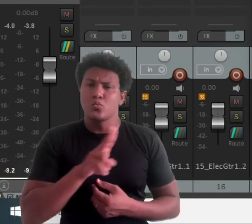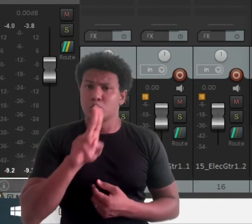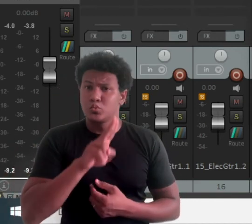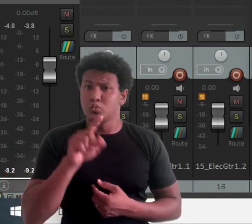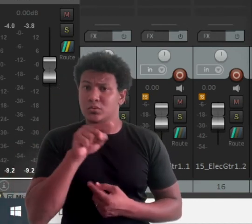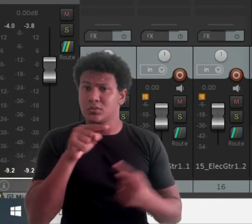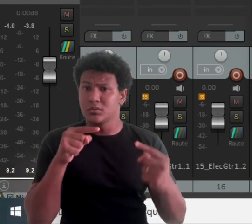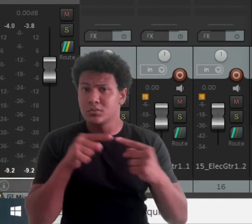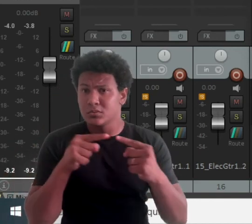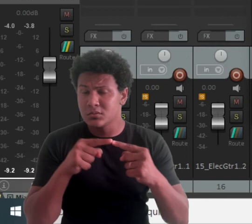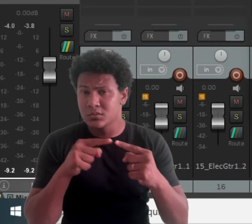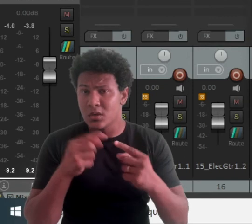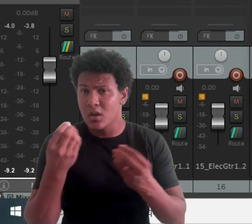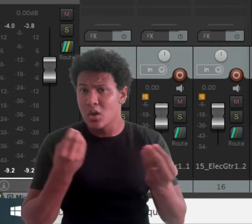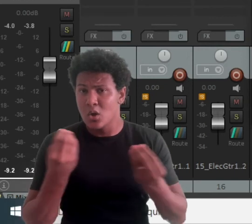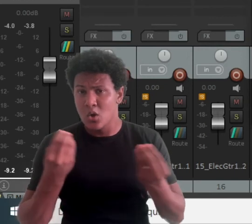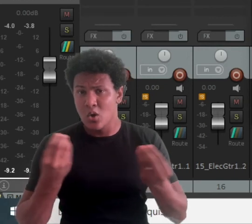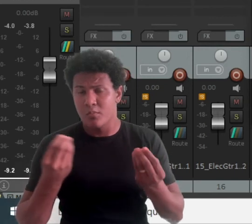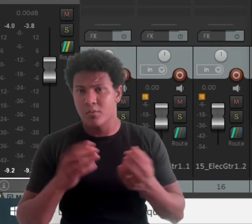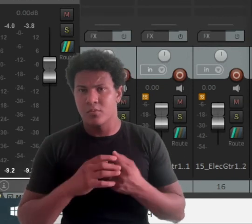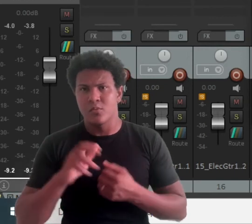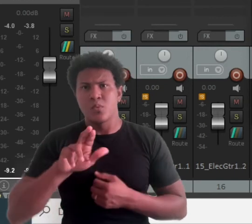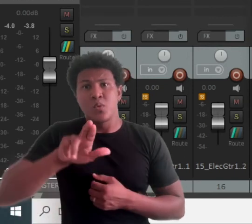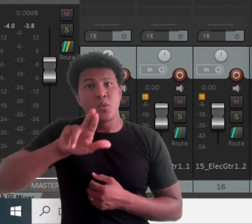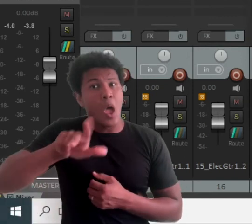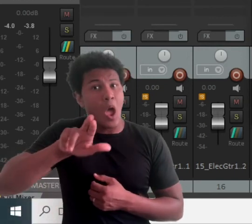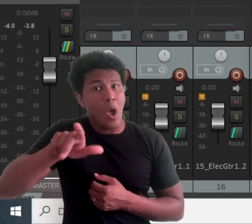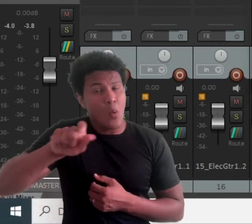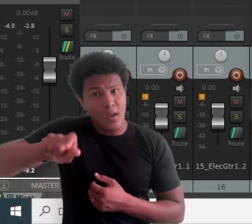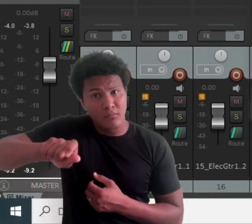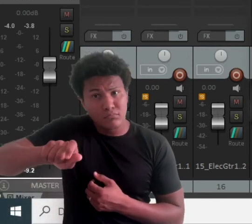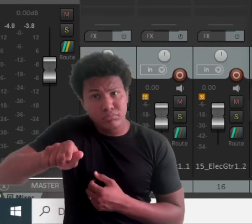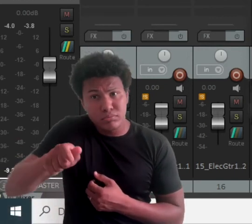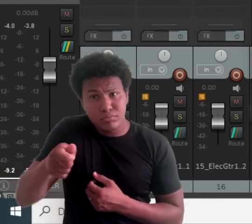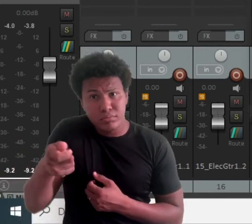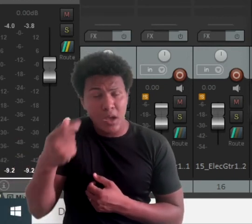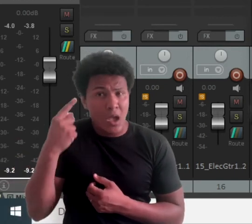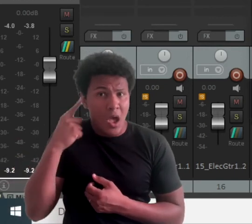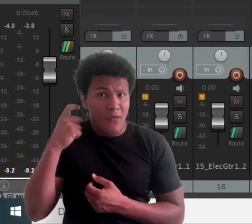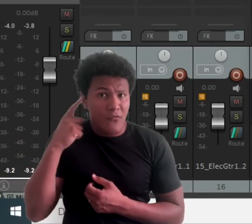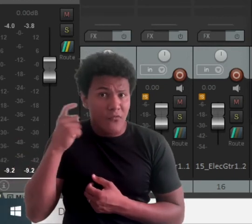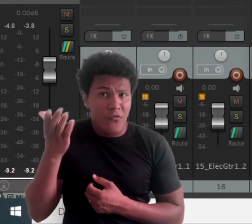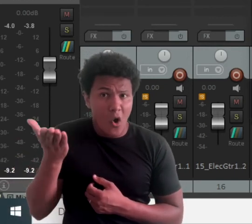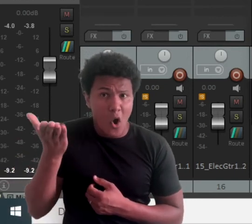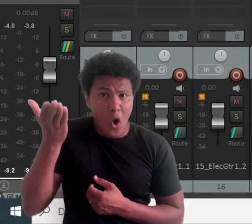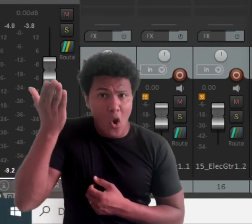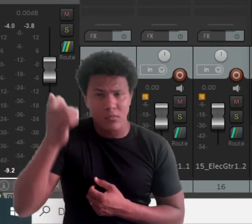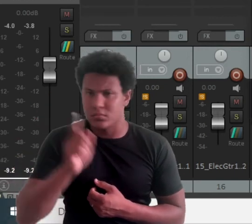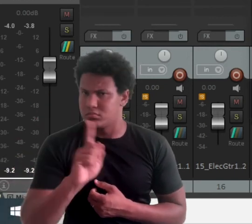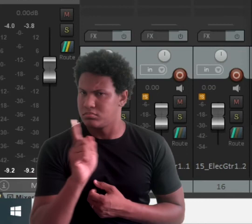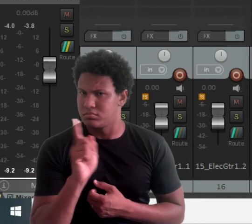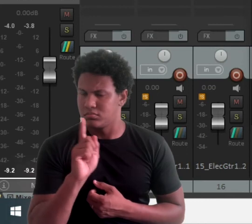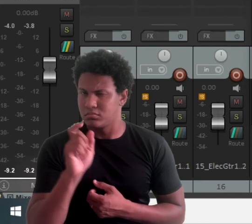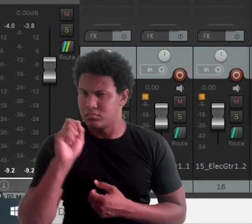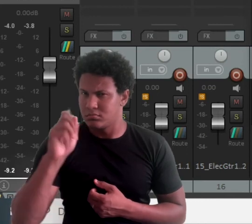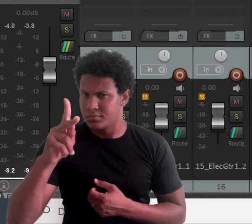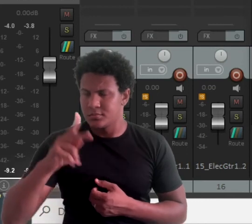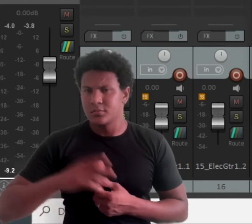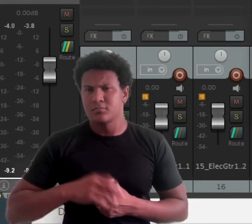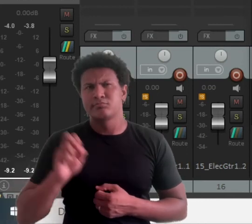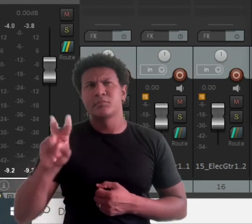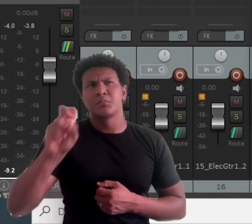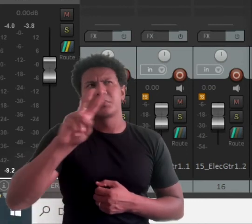de usar o limiter. Beleza? E não usarem como volume, como muita gente usa, como a gente vê muita gente usando.